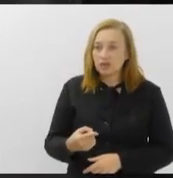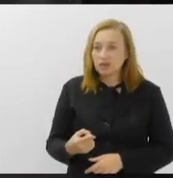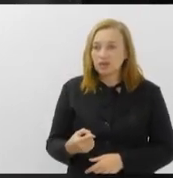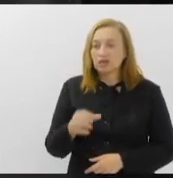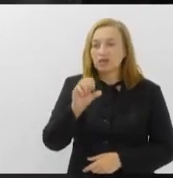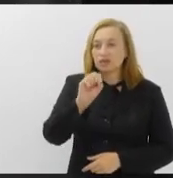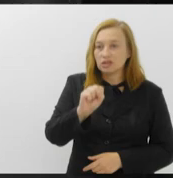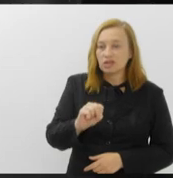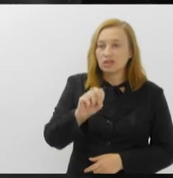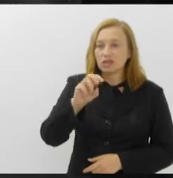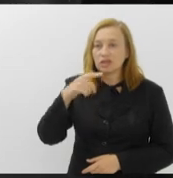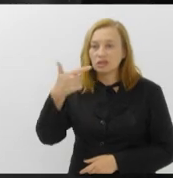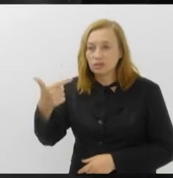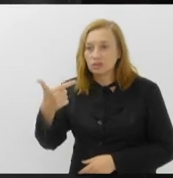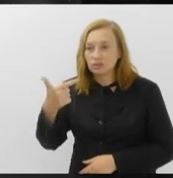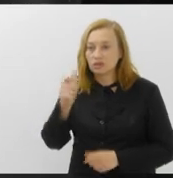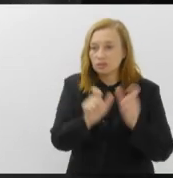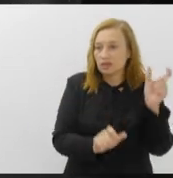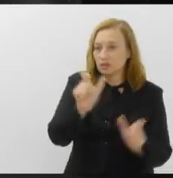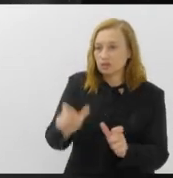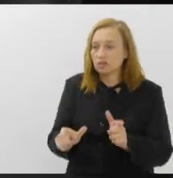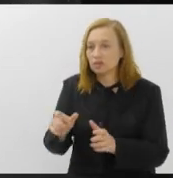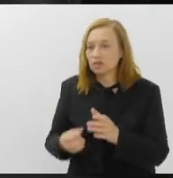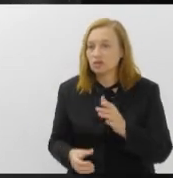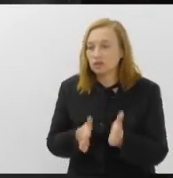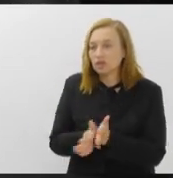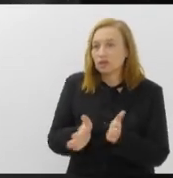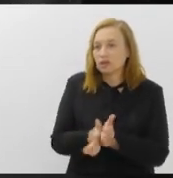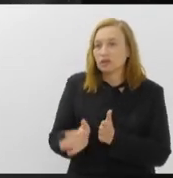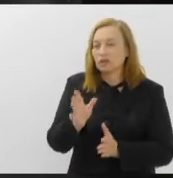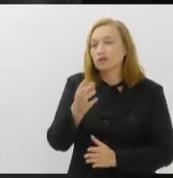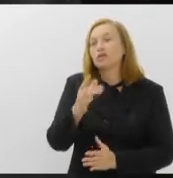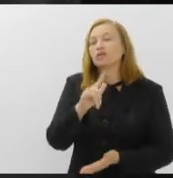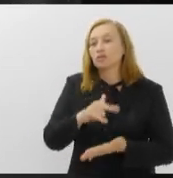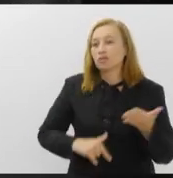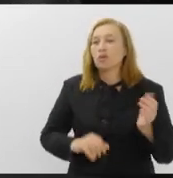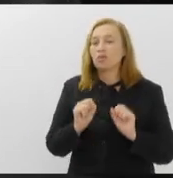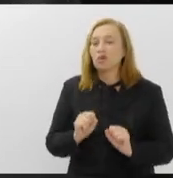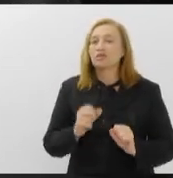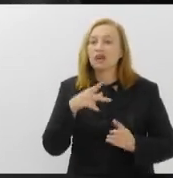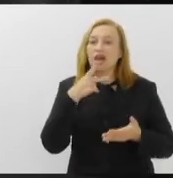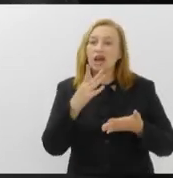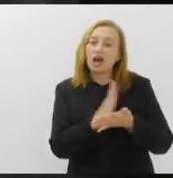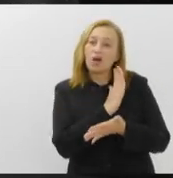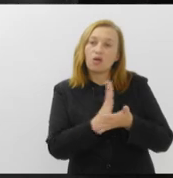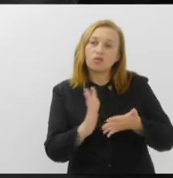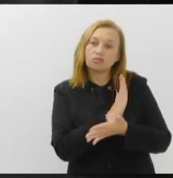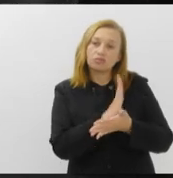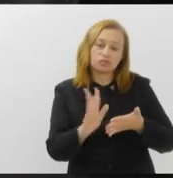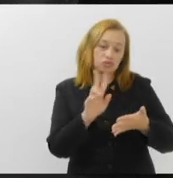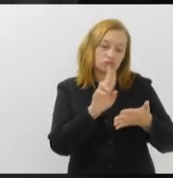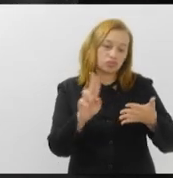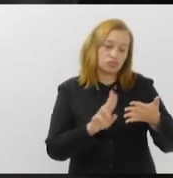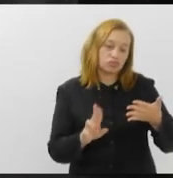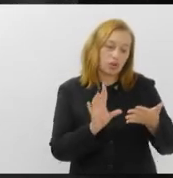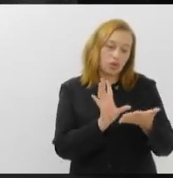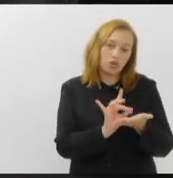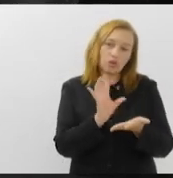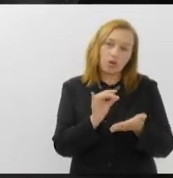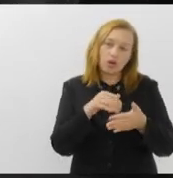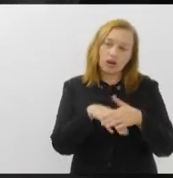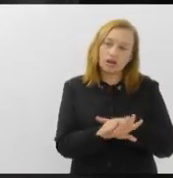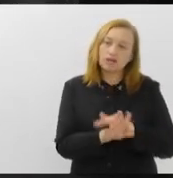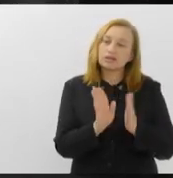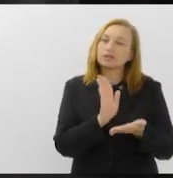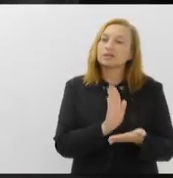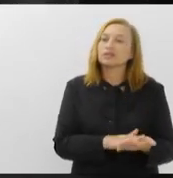15.082 beneficiários documentos, cerca de 25 documentos. Eu posso citar alguns aqui, eu trouxe uma cola, né? Dentre